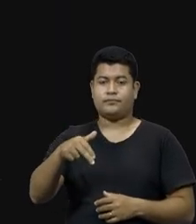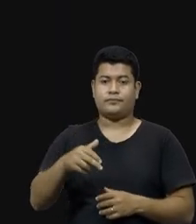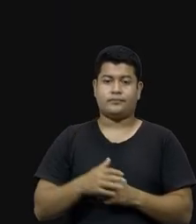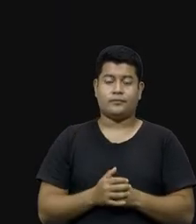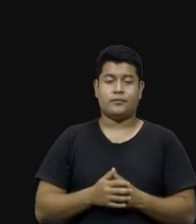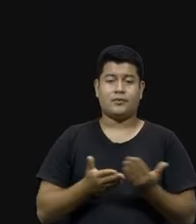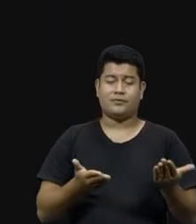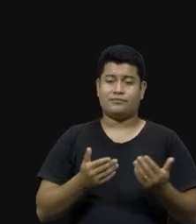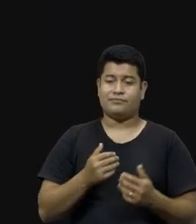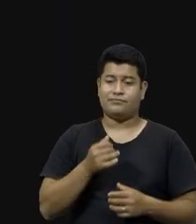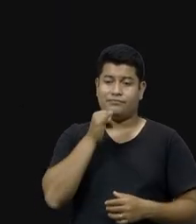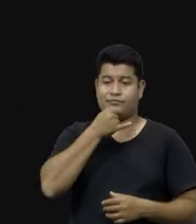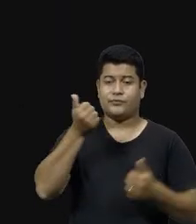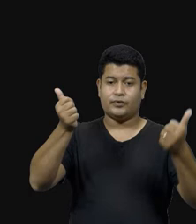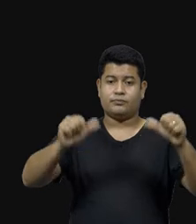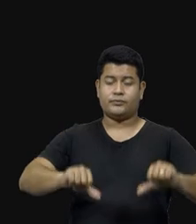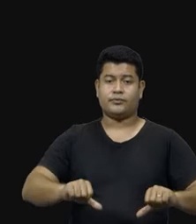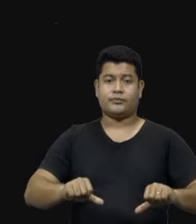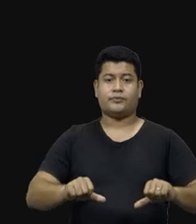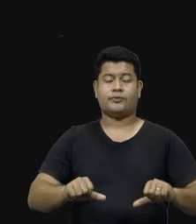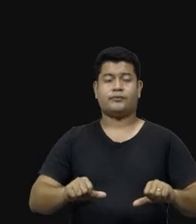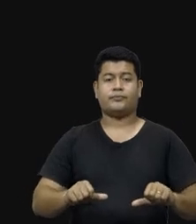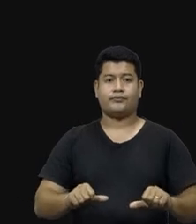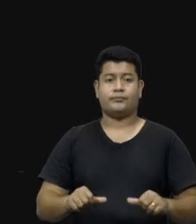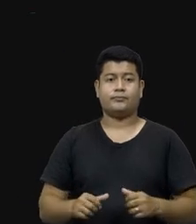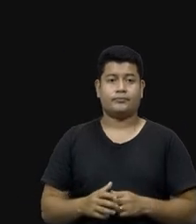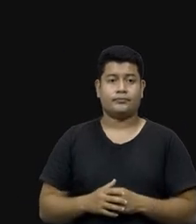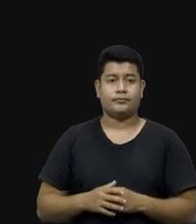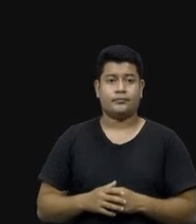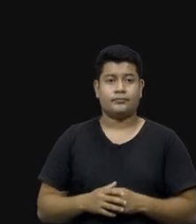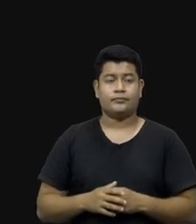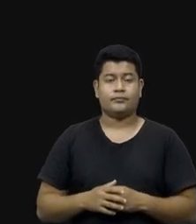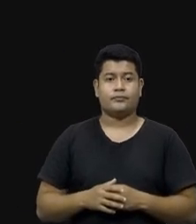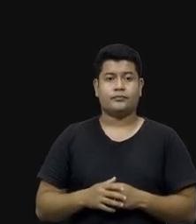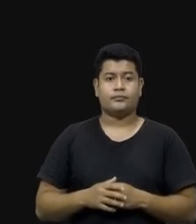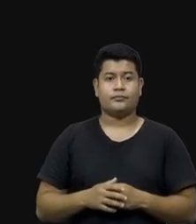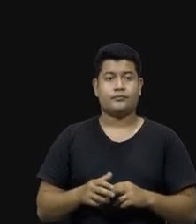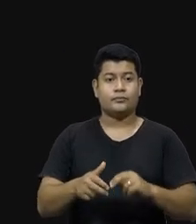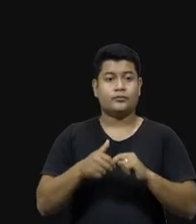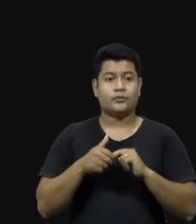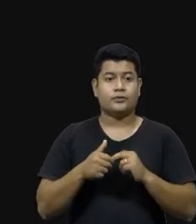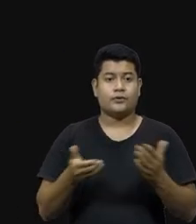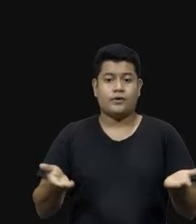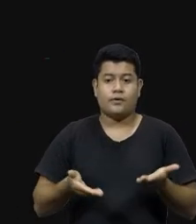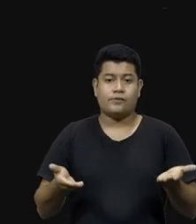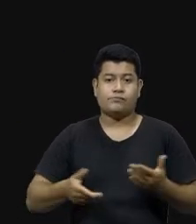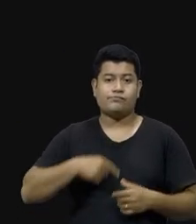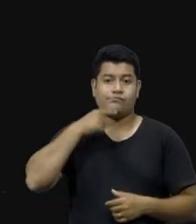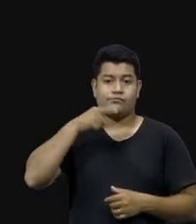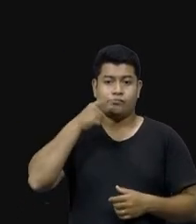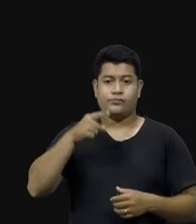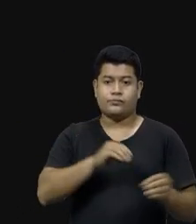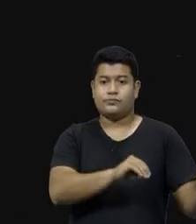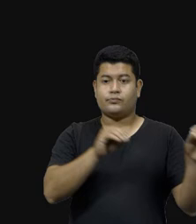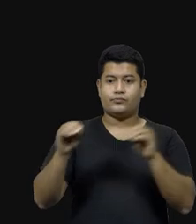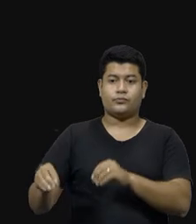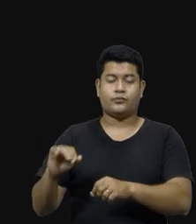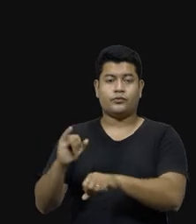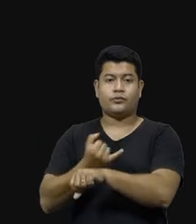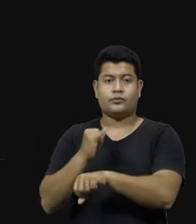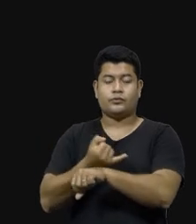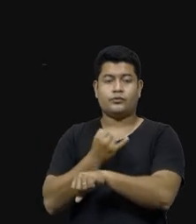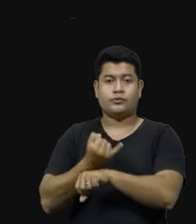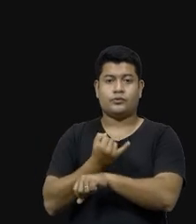piora no caso, 30 segundos, senhor presidente, clínico, e por isso não conseguiu ser transferido para Joinville para